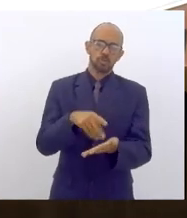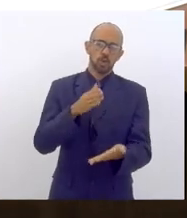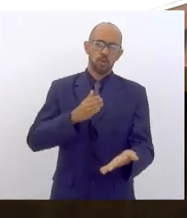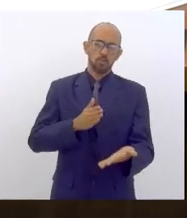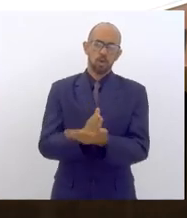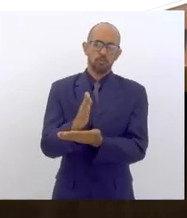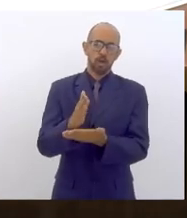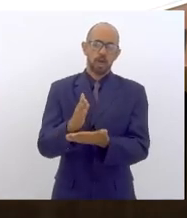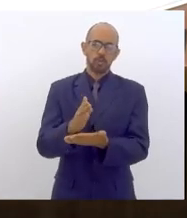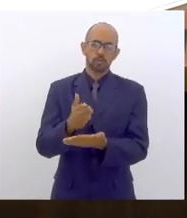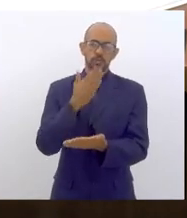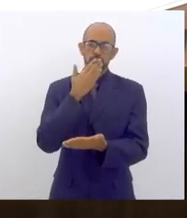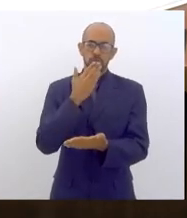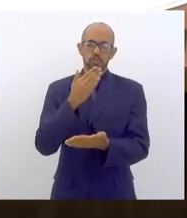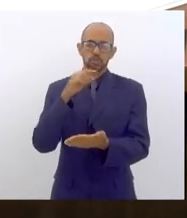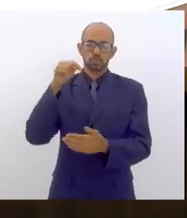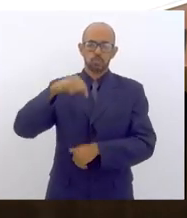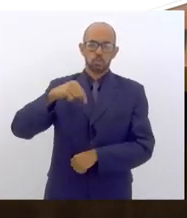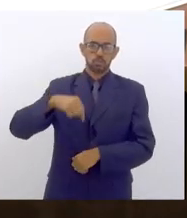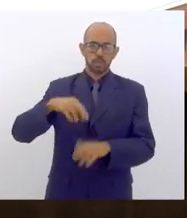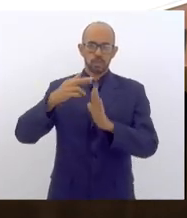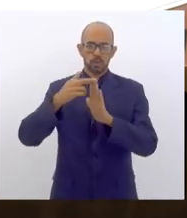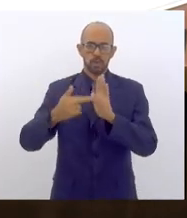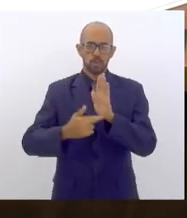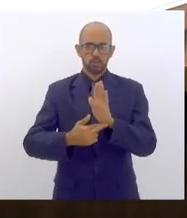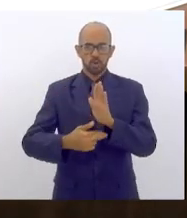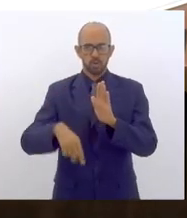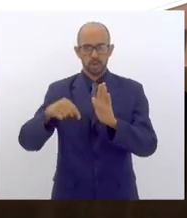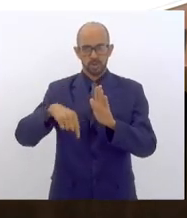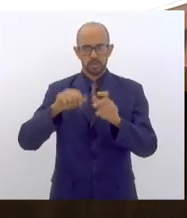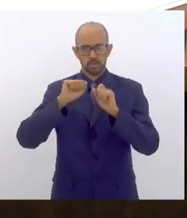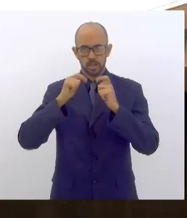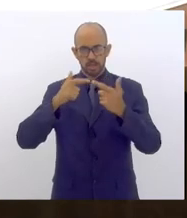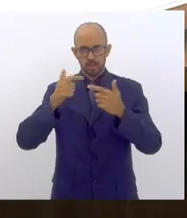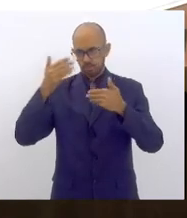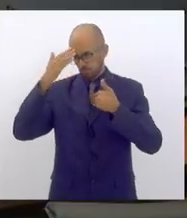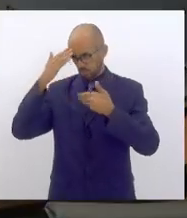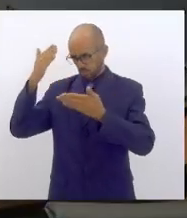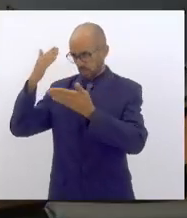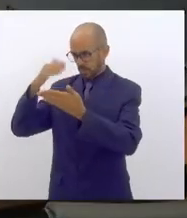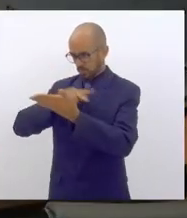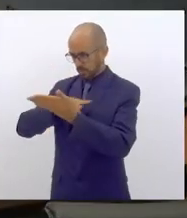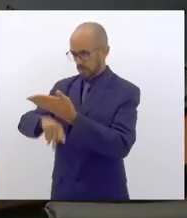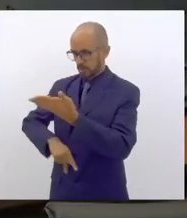e relatado por mim aqui no plenário da Assembleia Legislativa. Muito obrigado, senhor presidente.